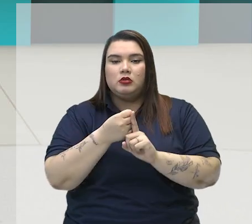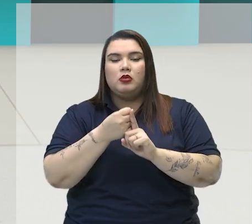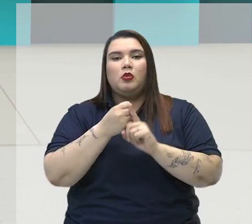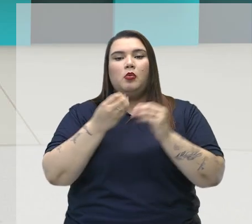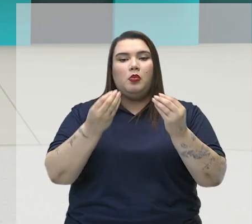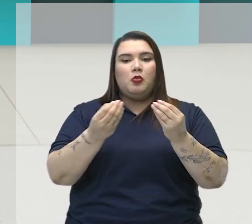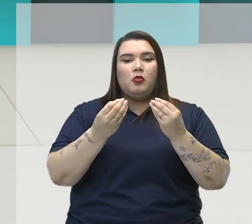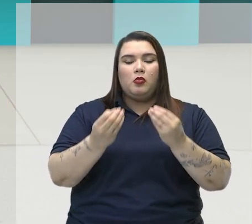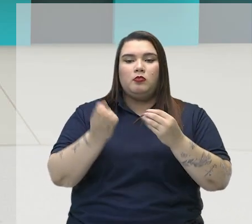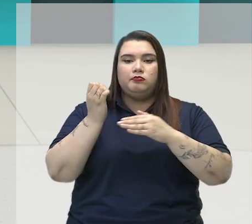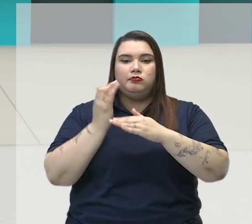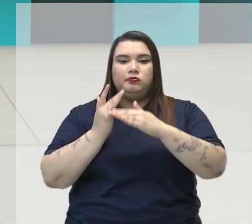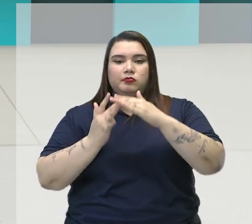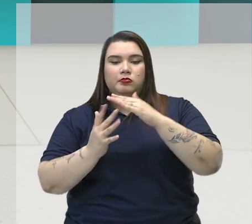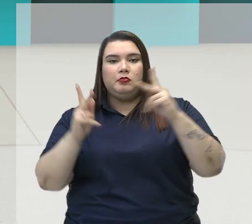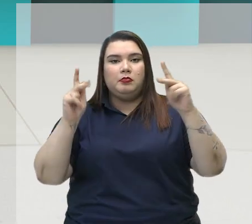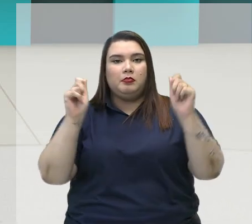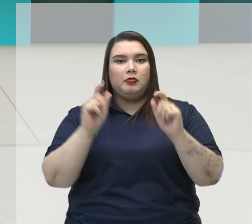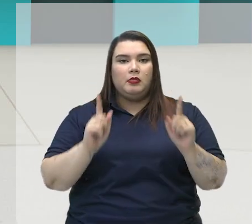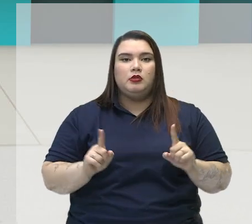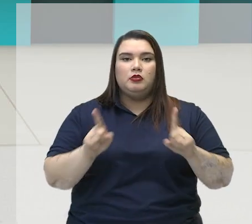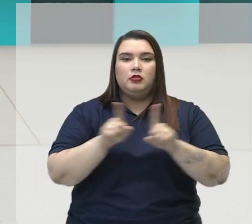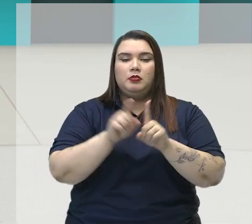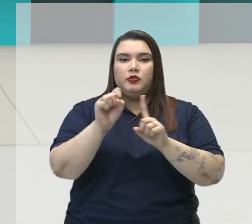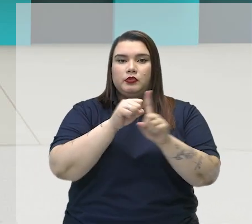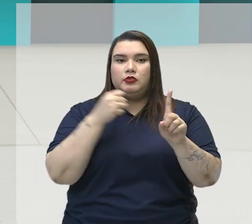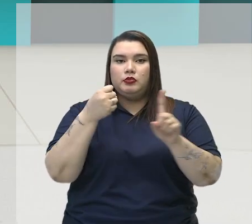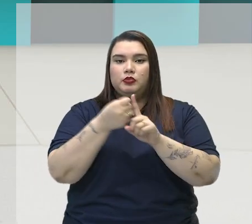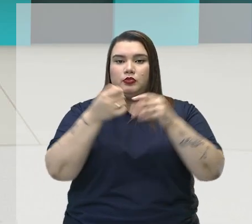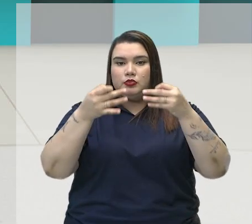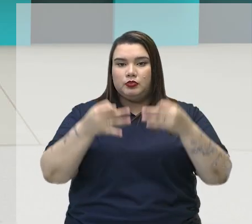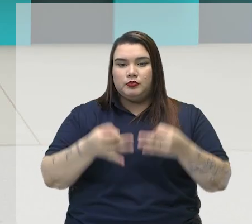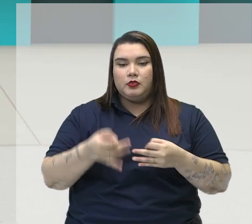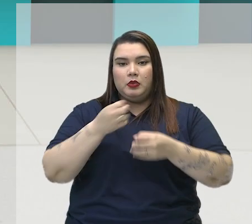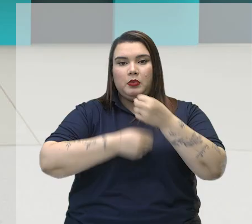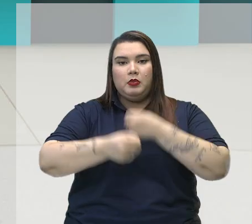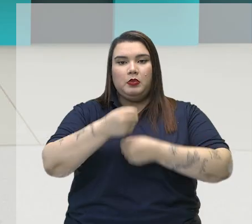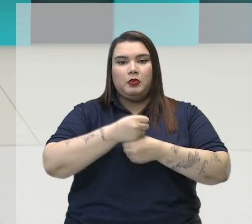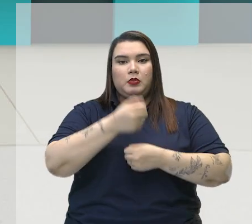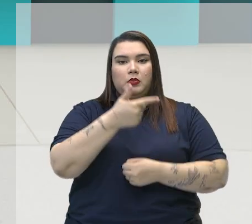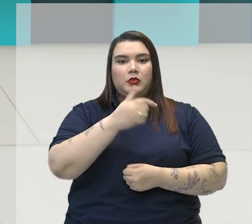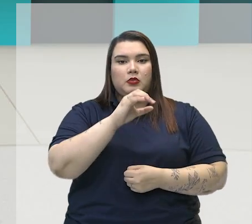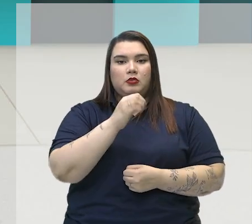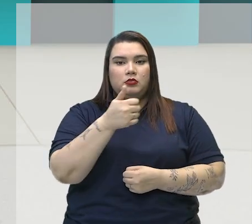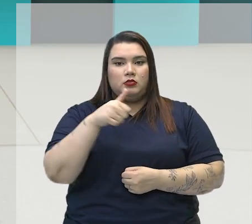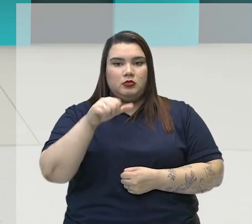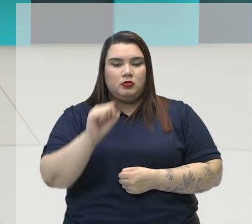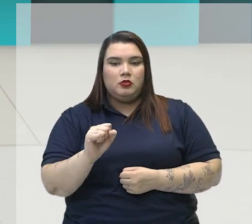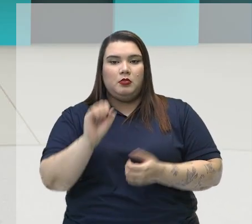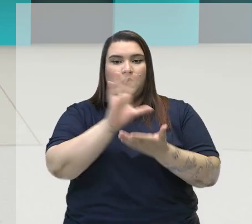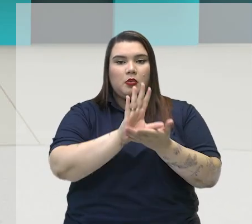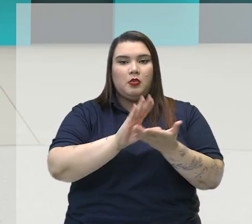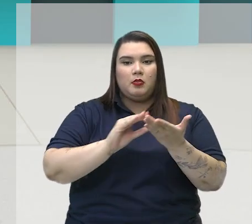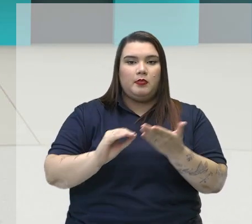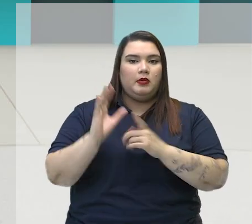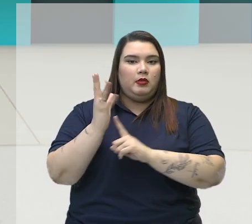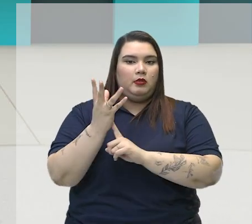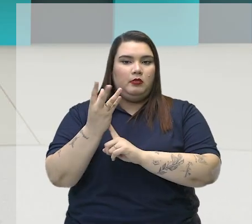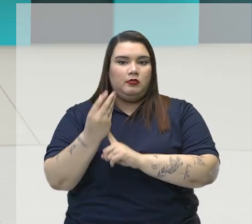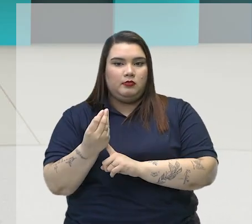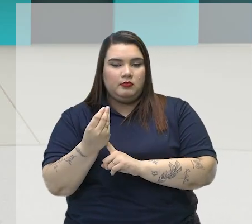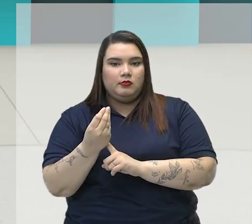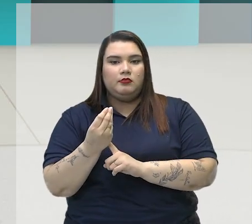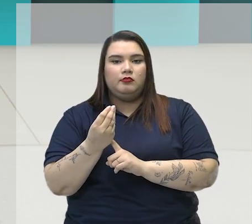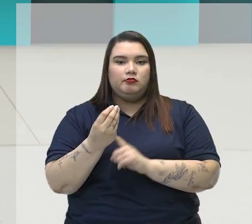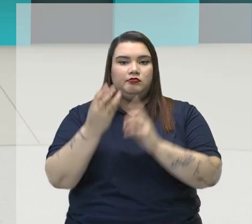incluindo causas como refugiados, paz e justiça social. Em 2018, uma cópia da